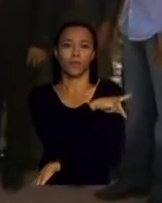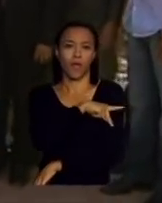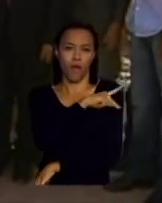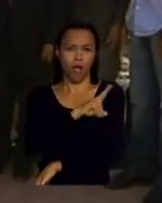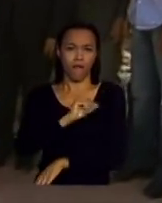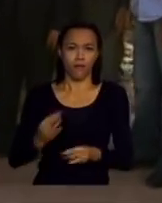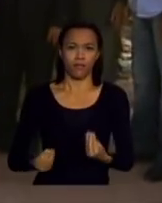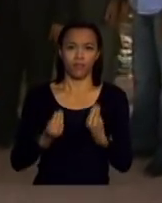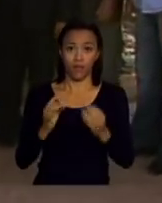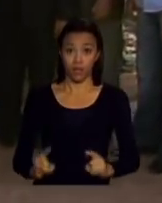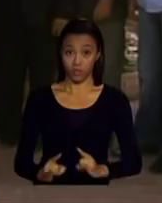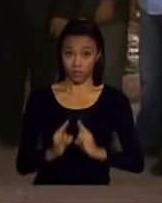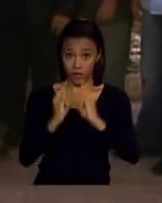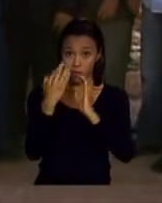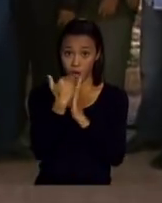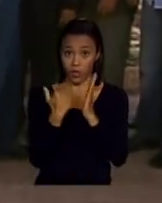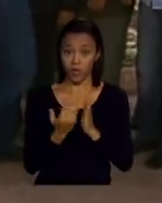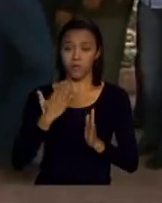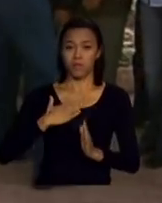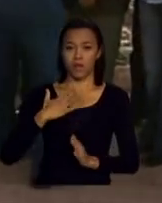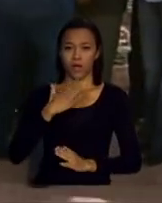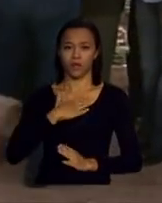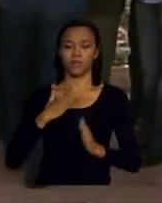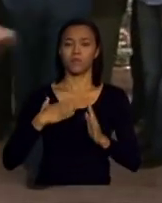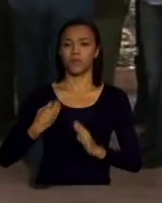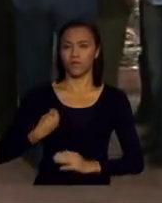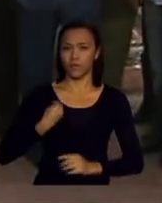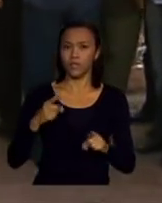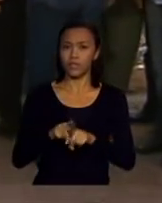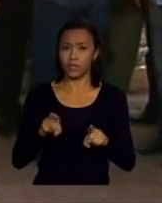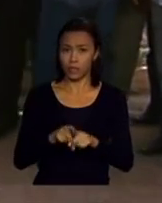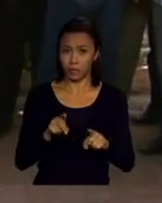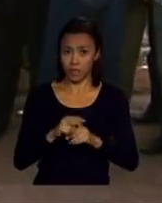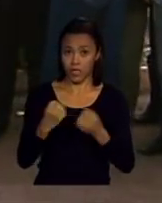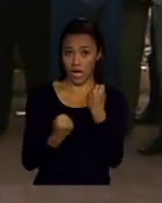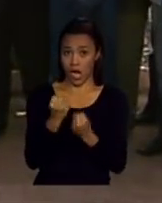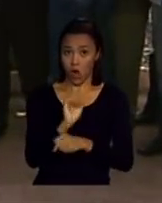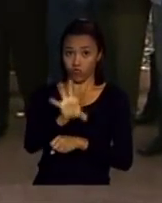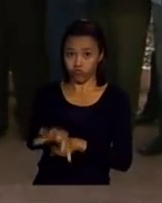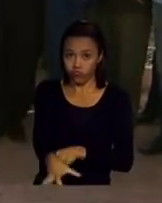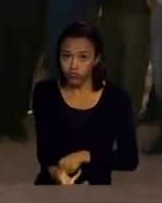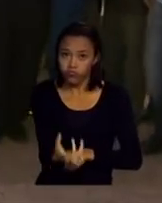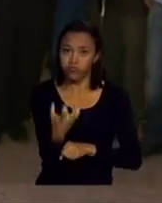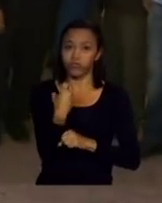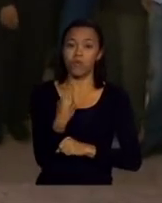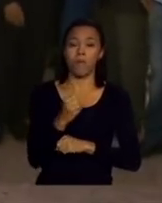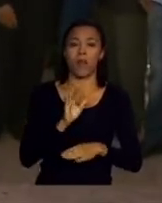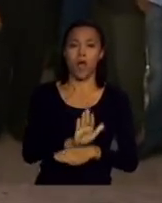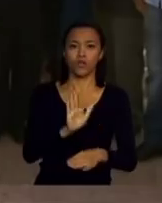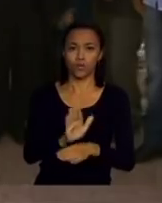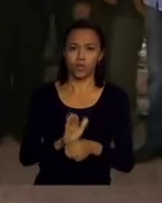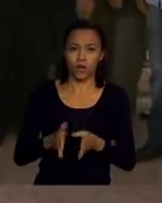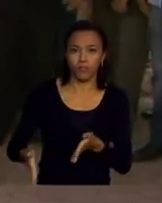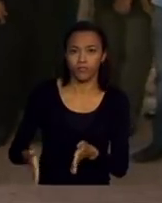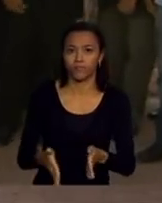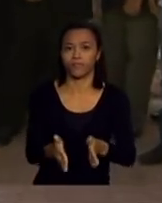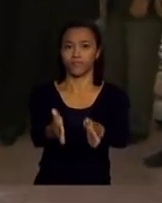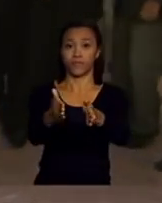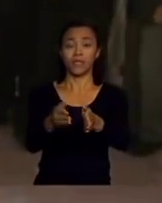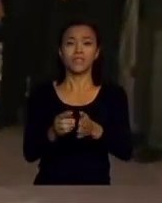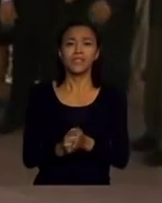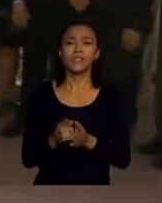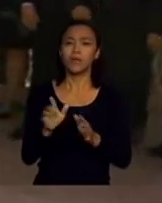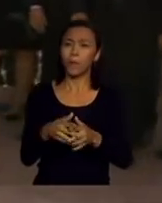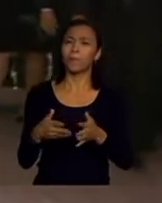entregar apartamentos do programa Minha Casa Minha Vida e retroescavadeiras para reestruturar estradas vicinais. São